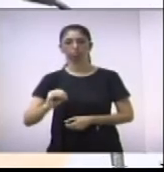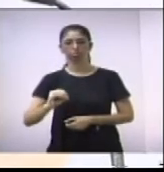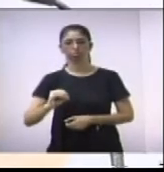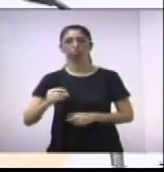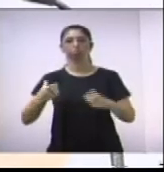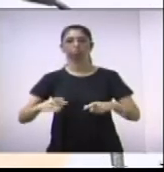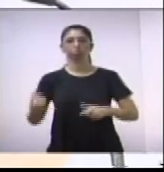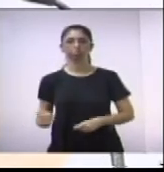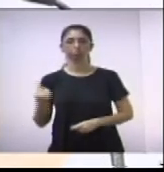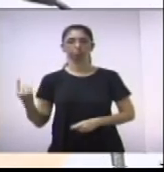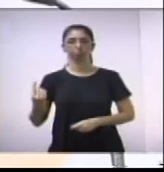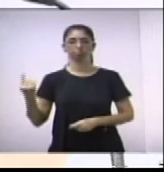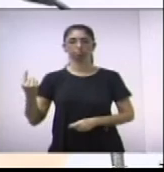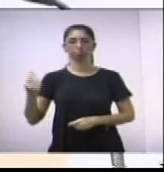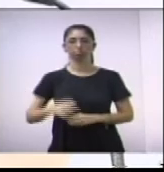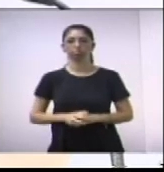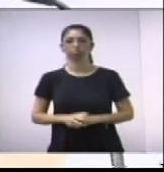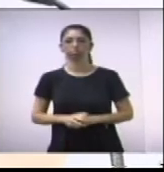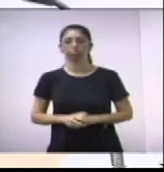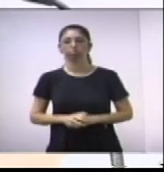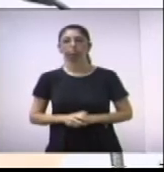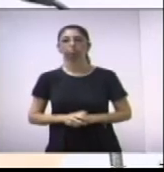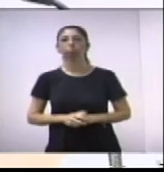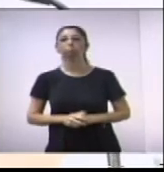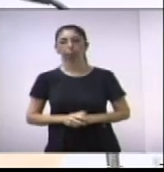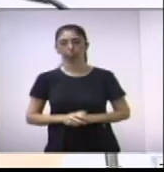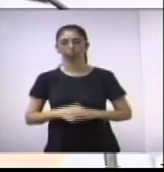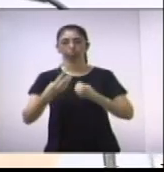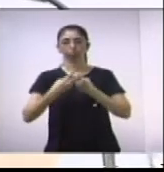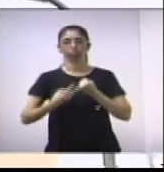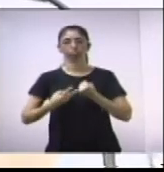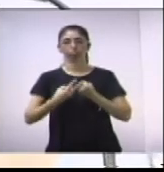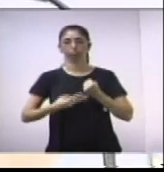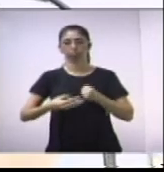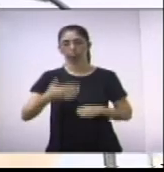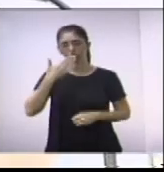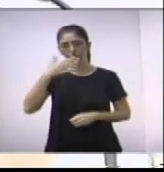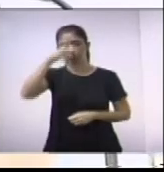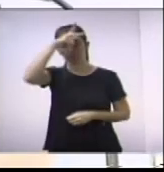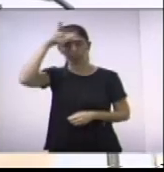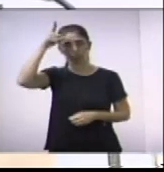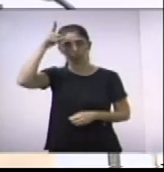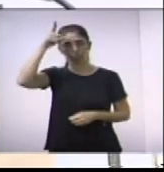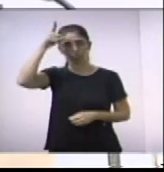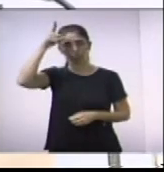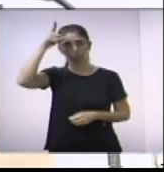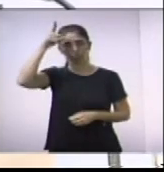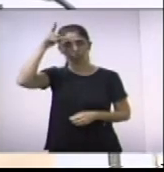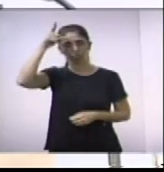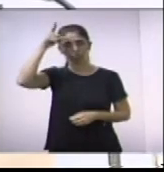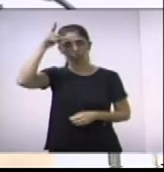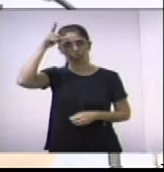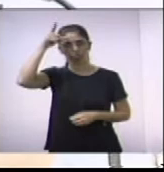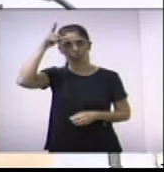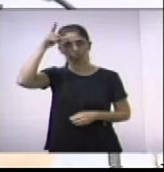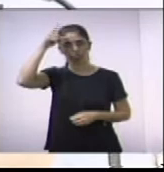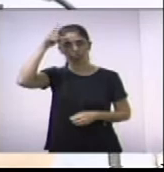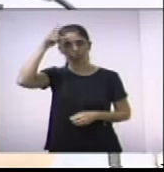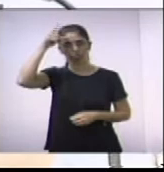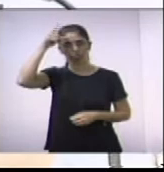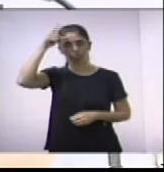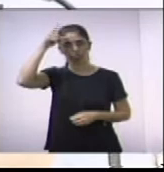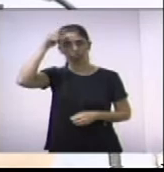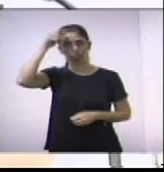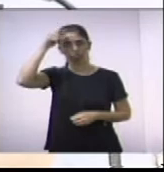Planalto. Número 192, do vereador Marquinho da Bola, que solicita ao Executivo recapeamento asfáltico na Avenida Pedro Antônio